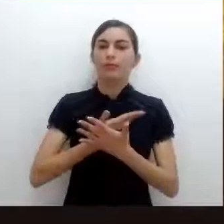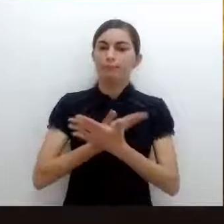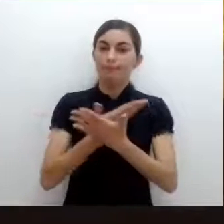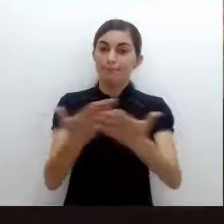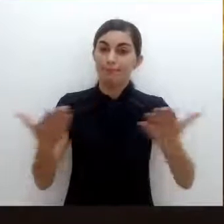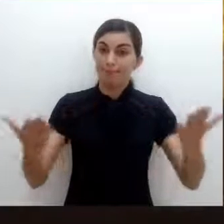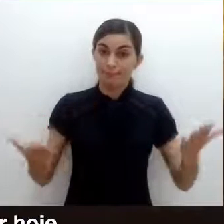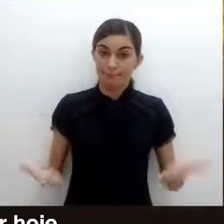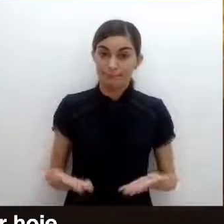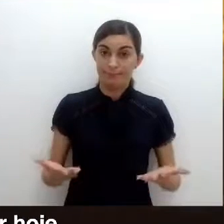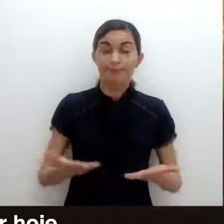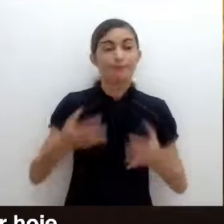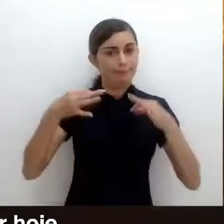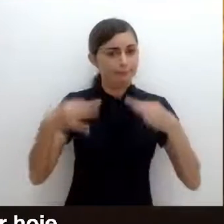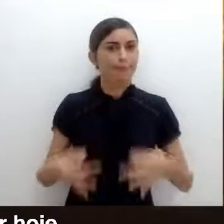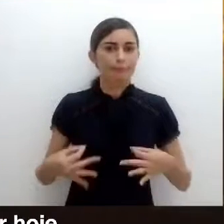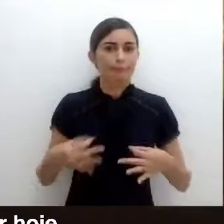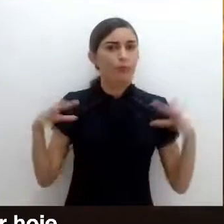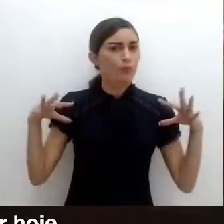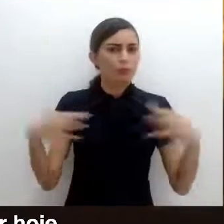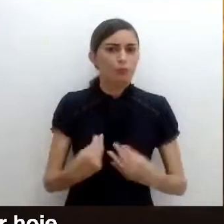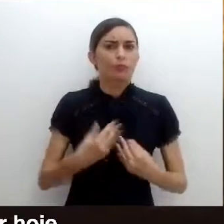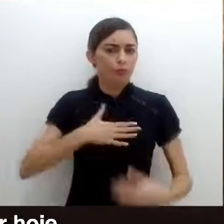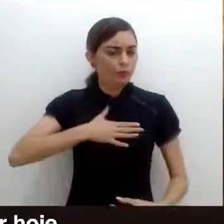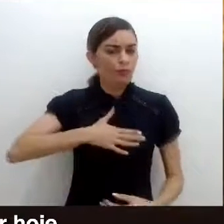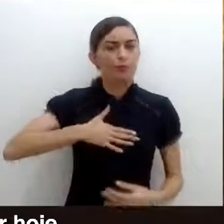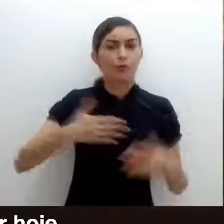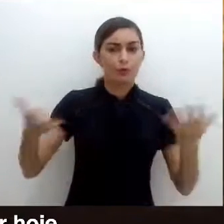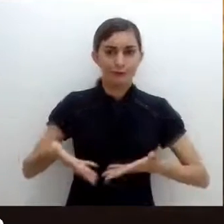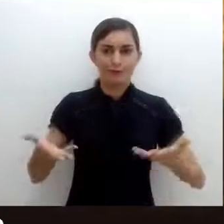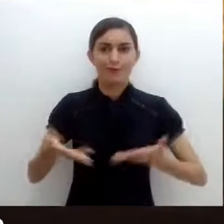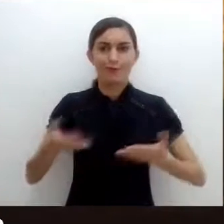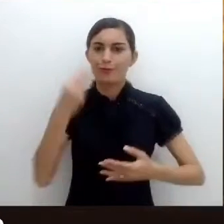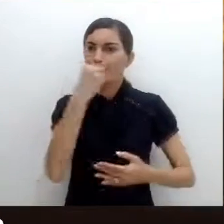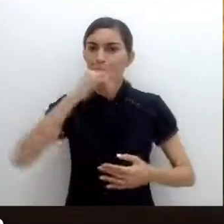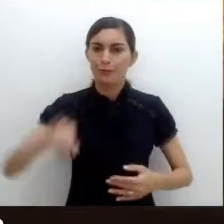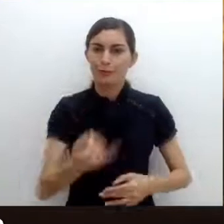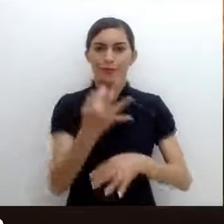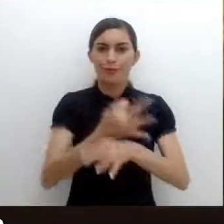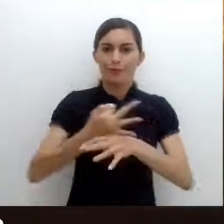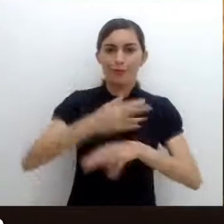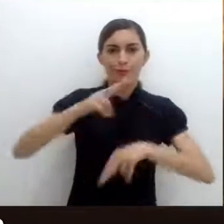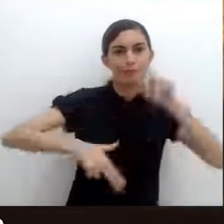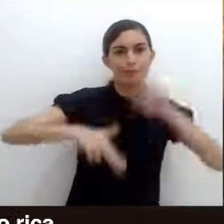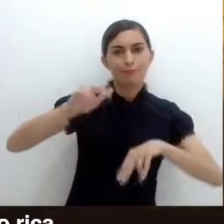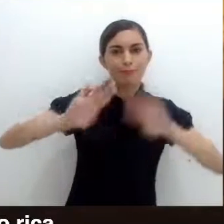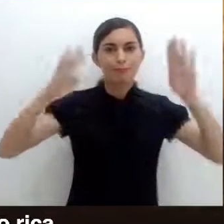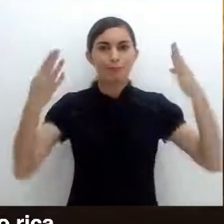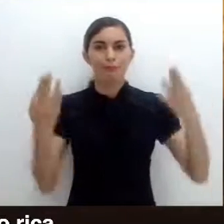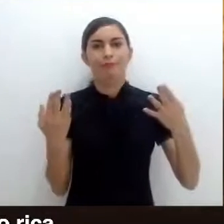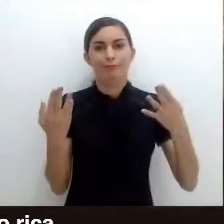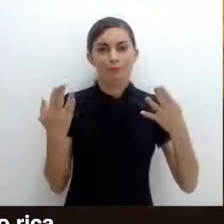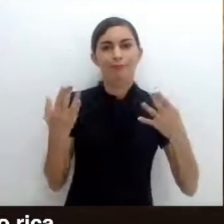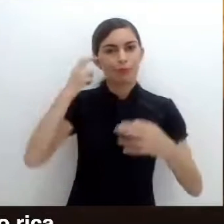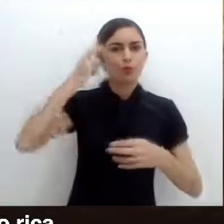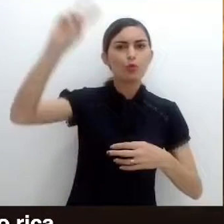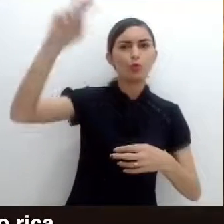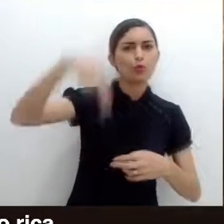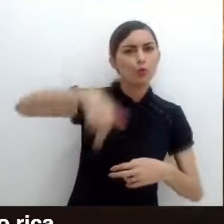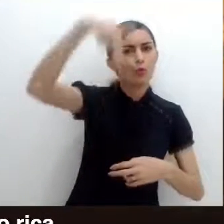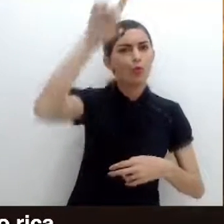Amigas e amigos, certamente todos nós gostaríamos de estar hoje aproveitando esse feriado de São João, fazendo valer a nossa